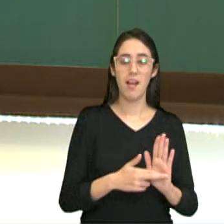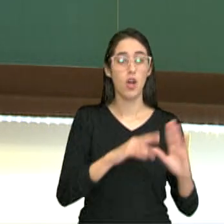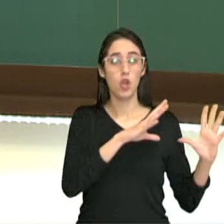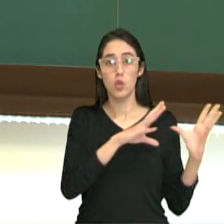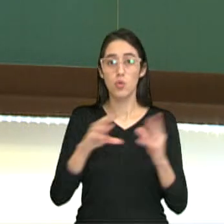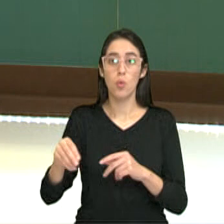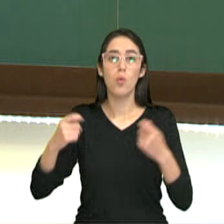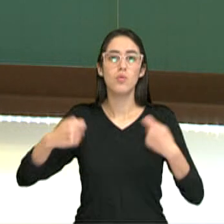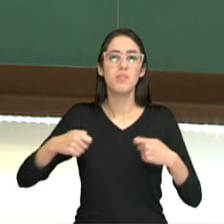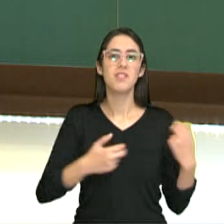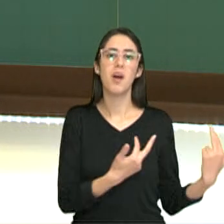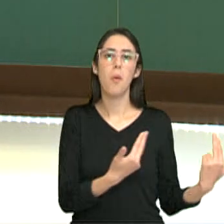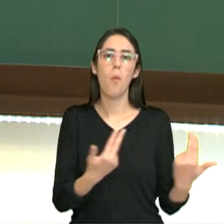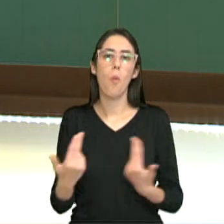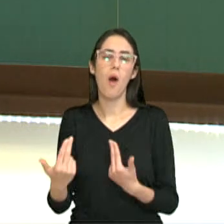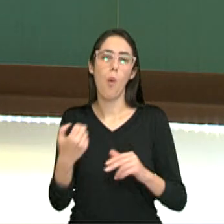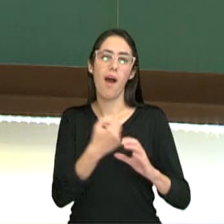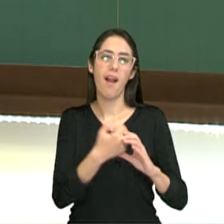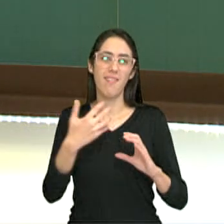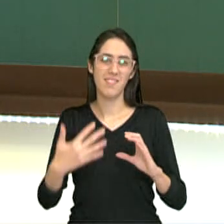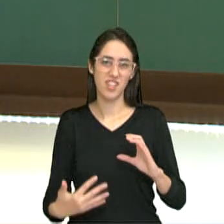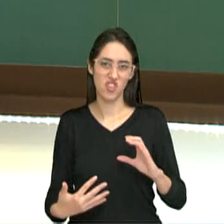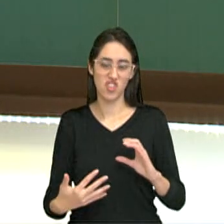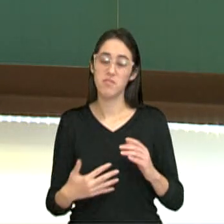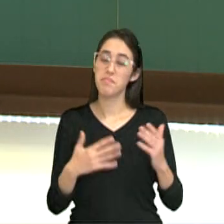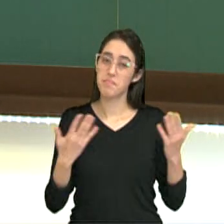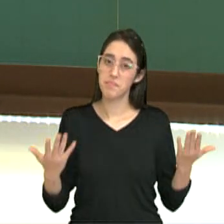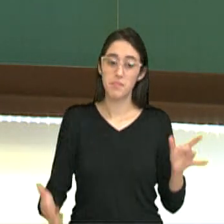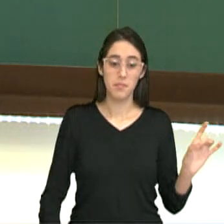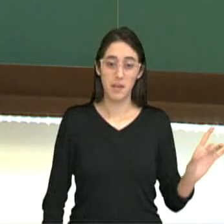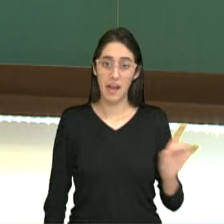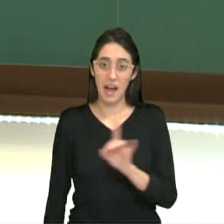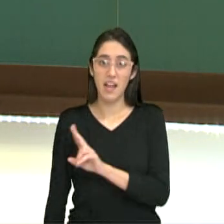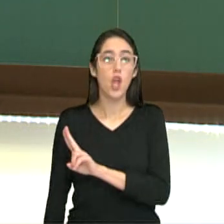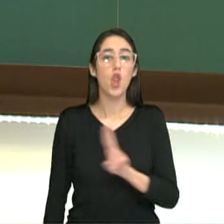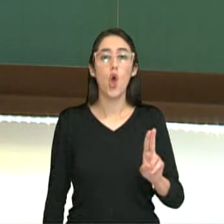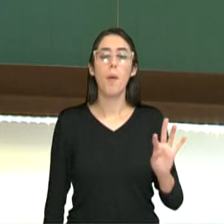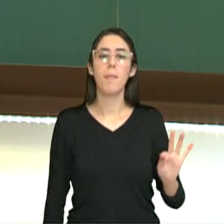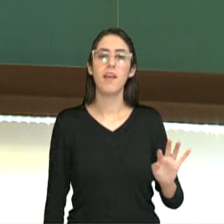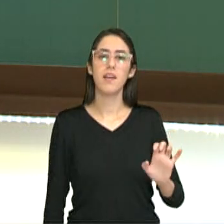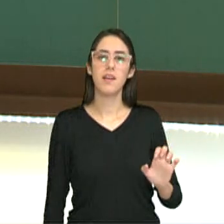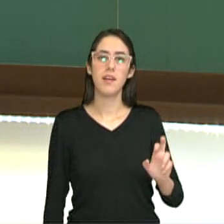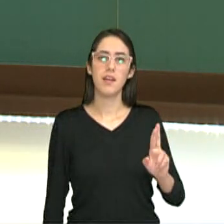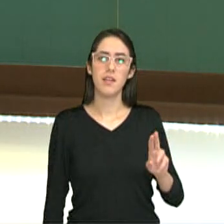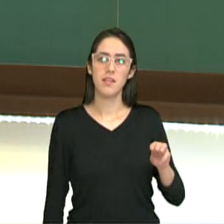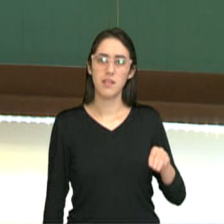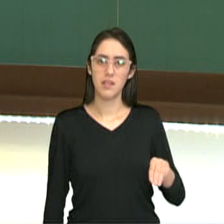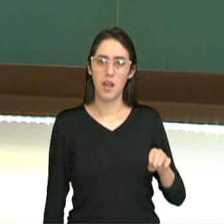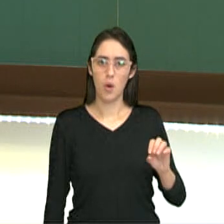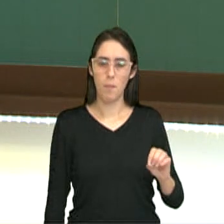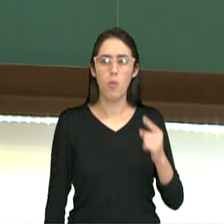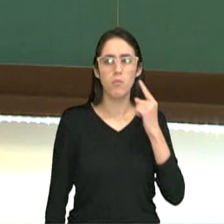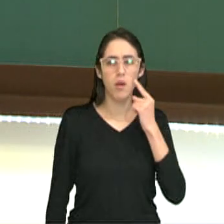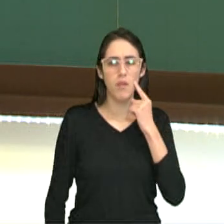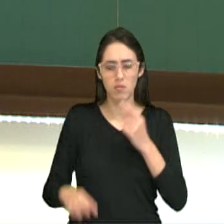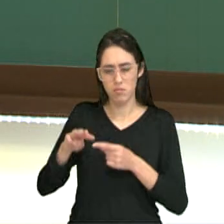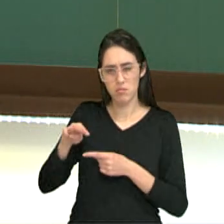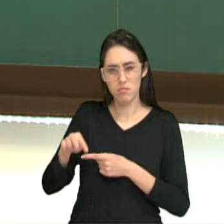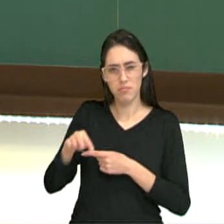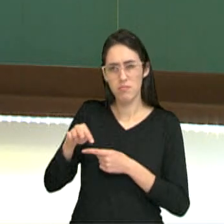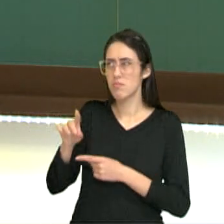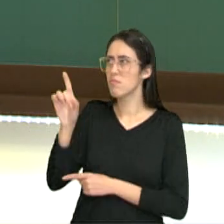característica em comum. E cada número é chamado de termo. E vocês estão vendo esses pontinhos aqui? São